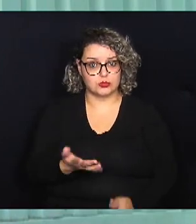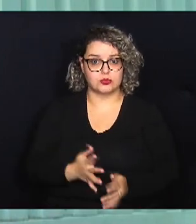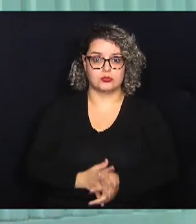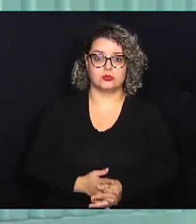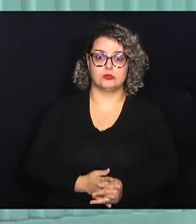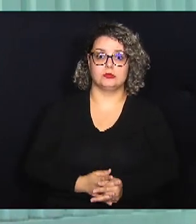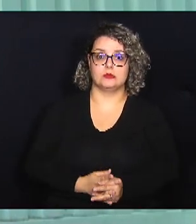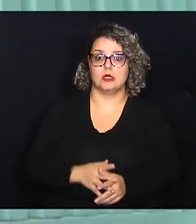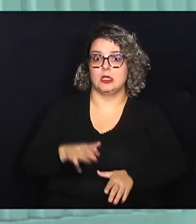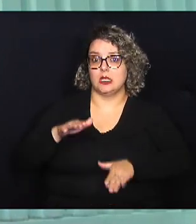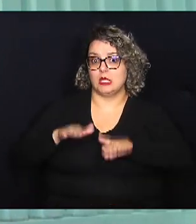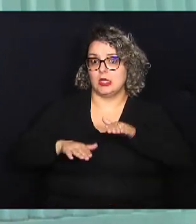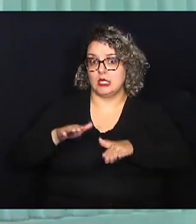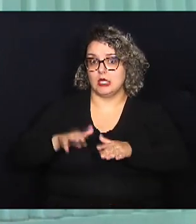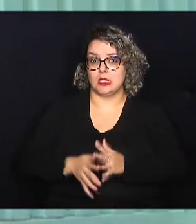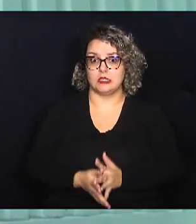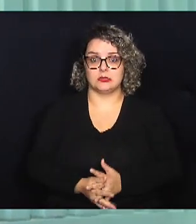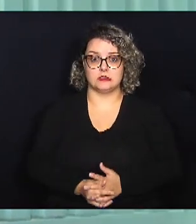muitas vezes